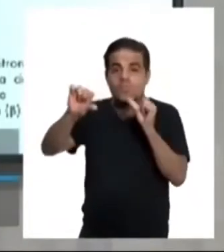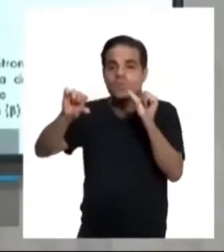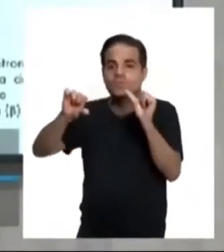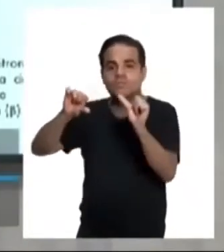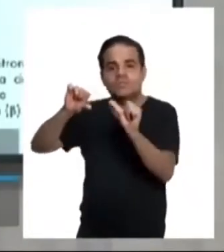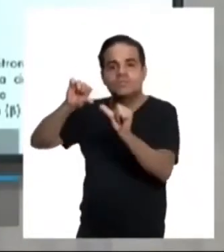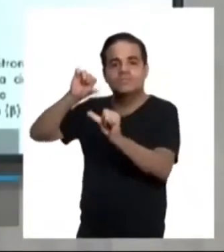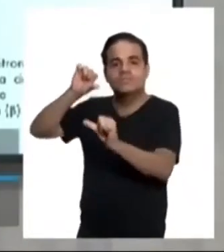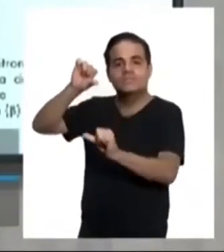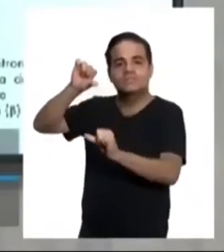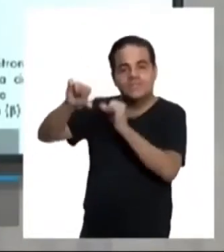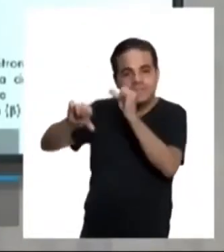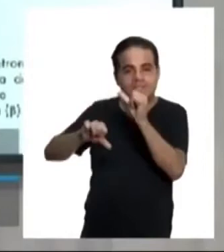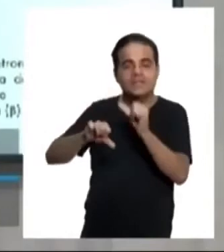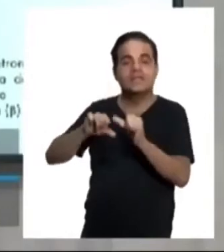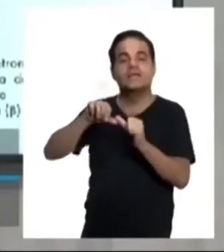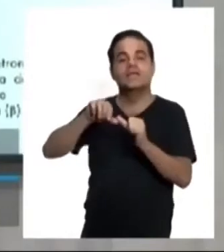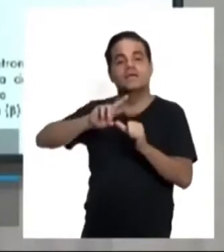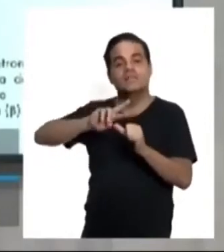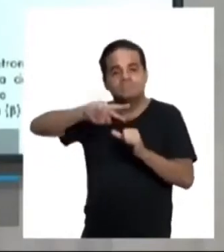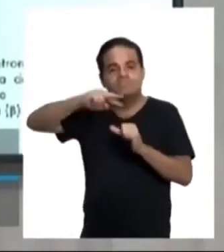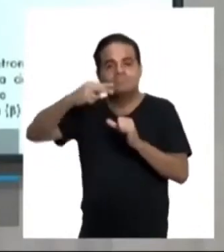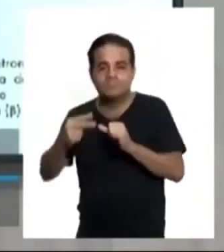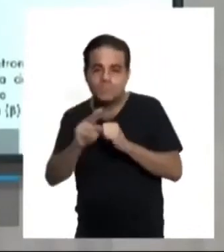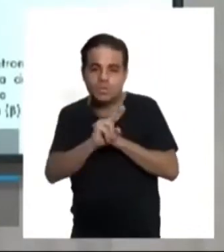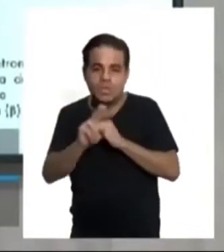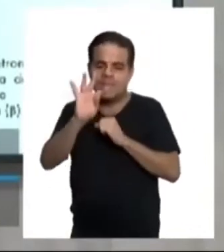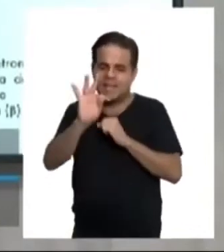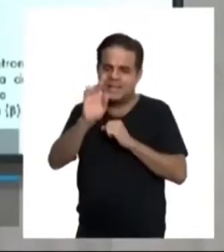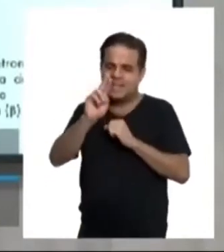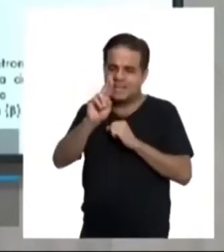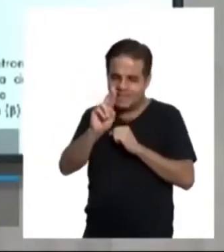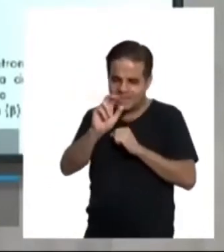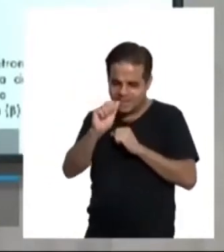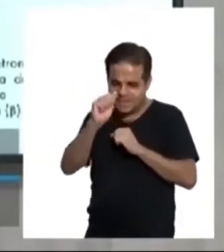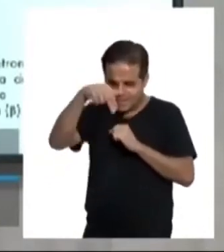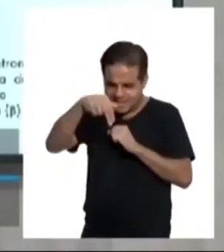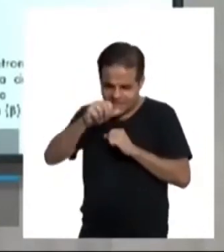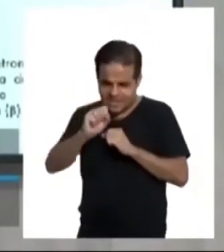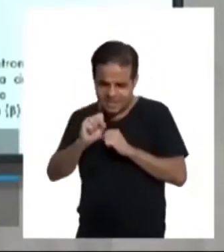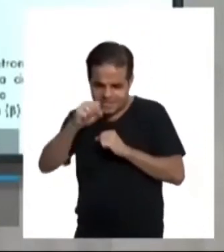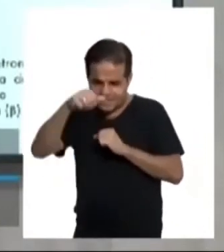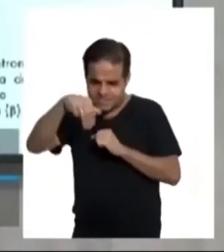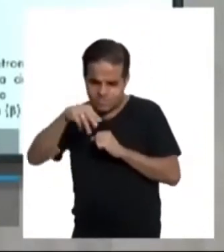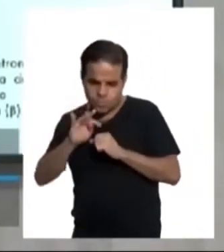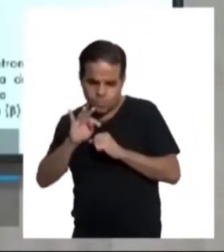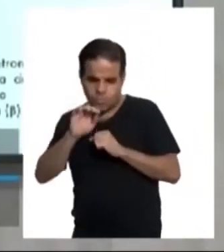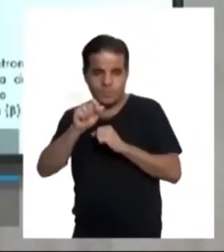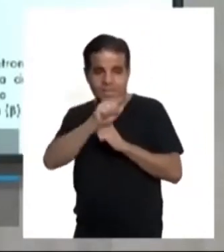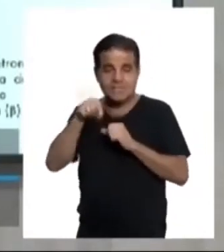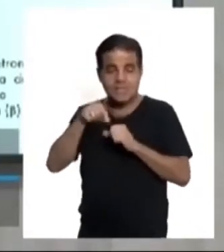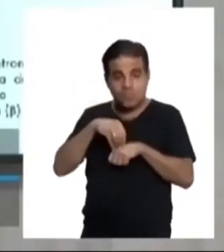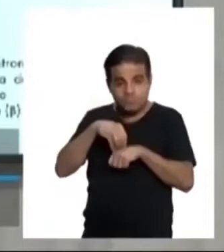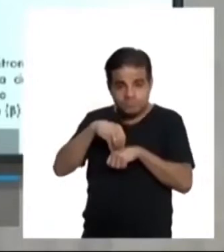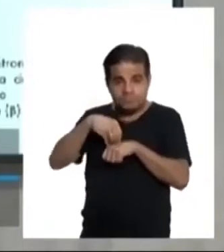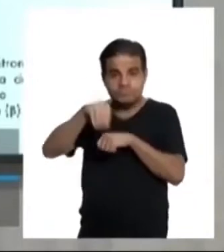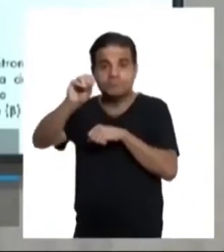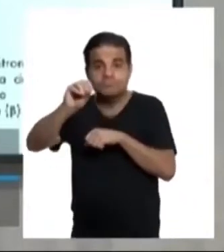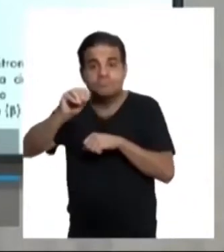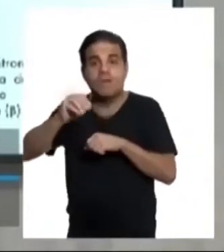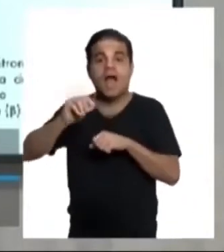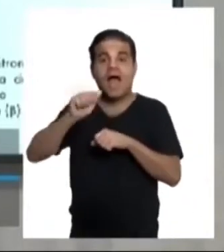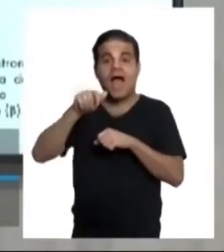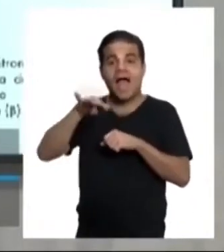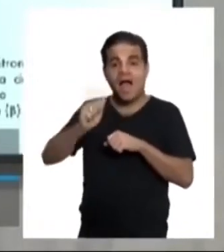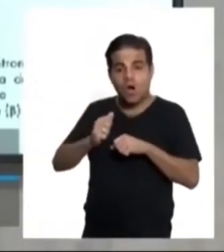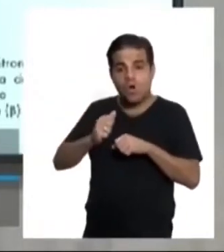modifica. Isso chama transmutação. Então, o elemento radioativo, ele emite alfa, o número atômico dele altera. Se o